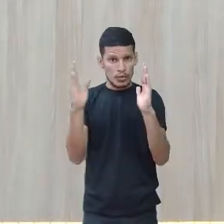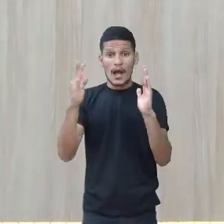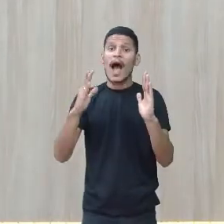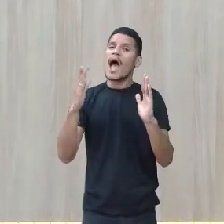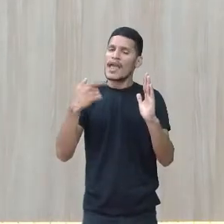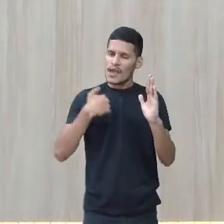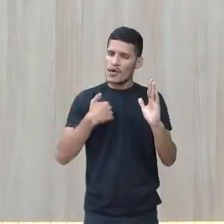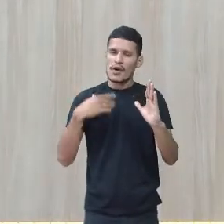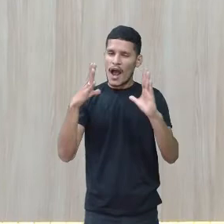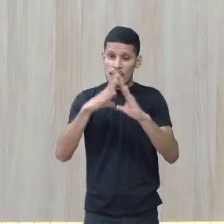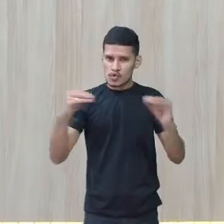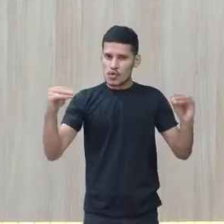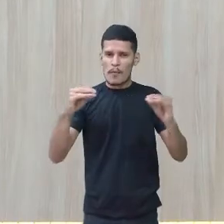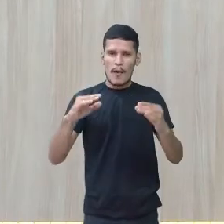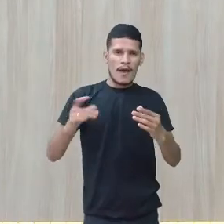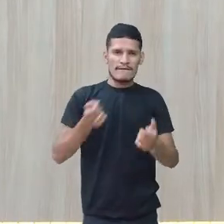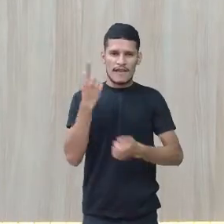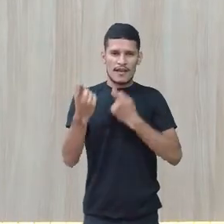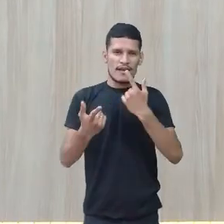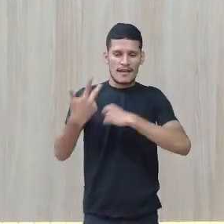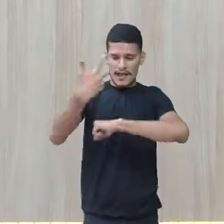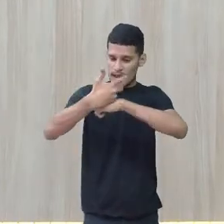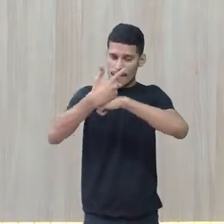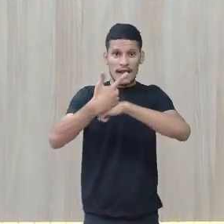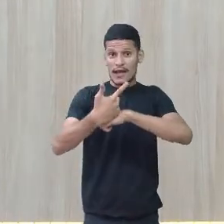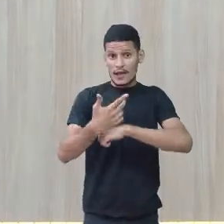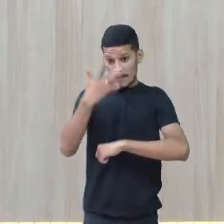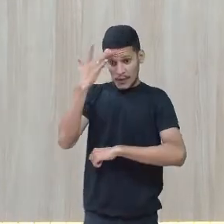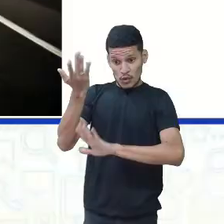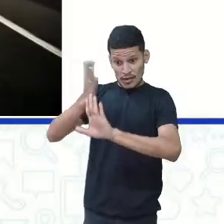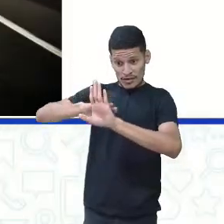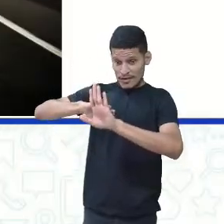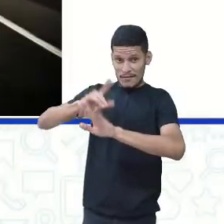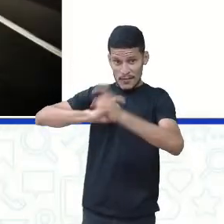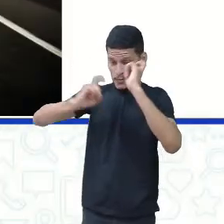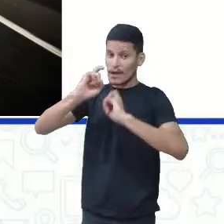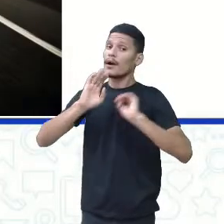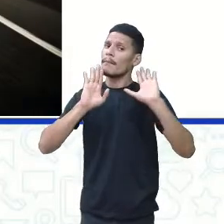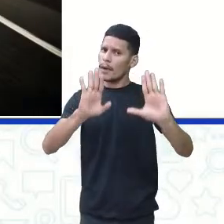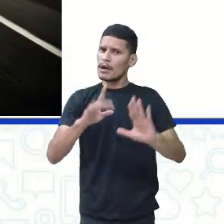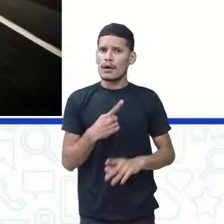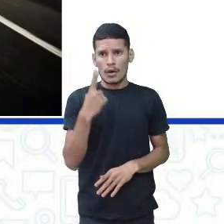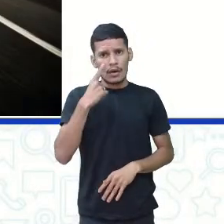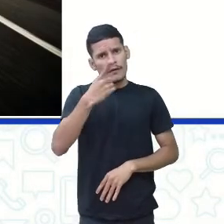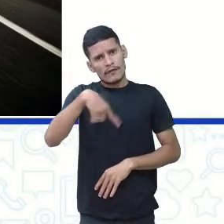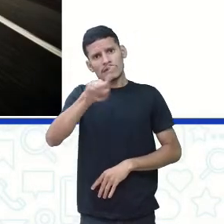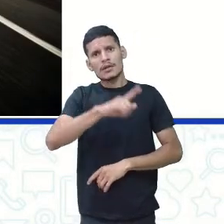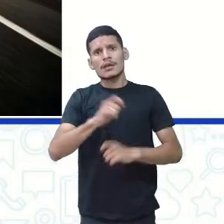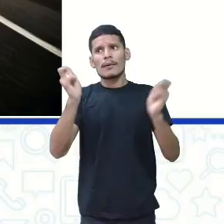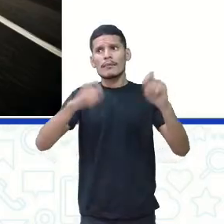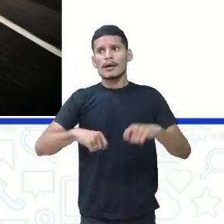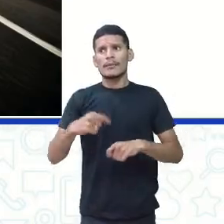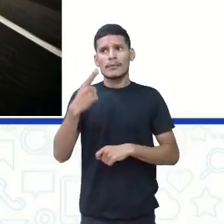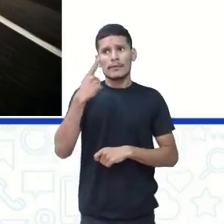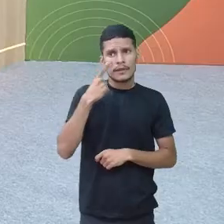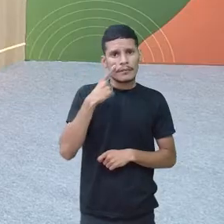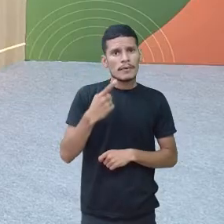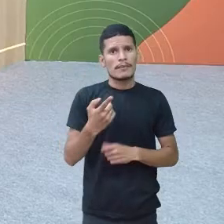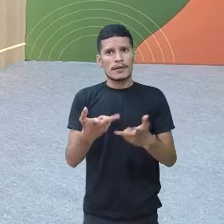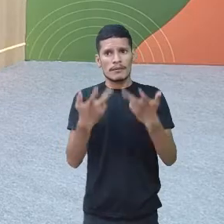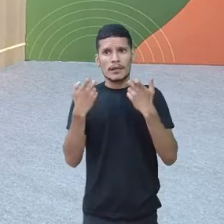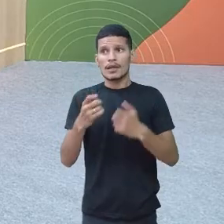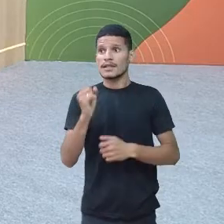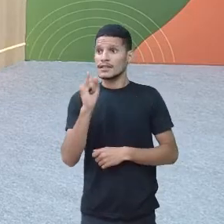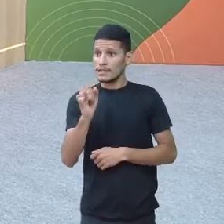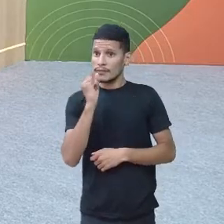doidinho me procurando. Mas hoje eu não vou fazer isso contigo não, tá, Billy? Mas é só para você perceber, ó. Se eu for... Cadê tu, Billy, para me ajudar?